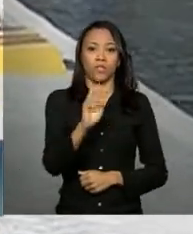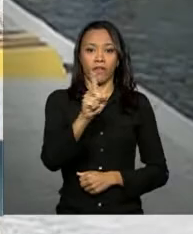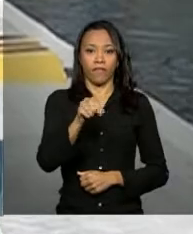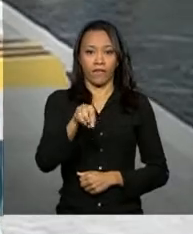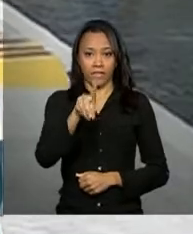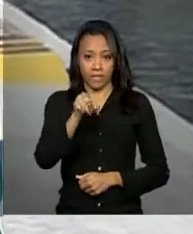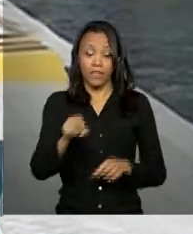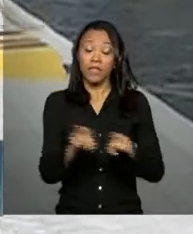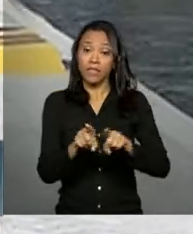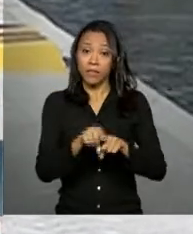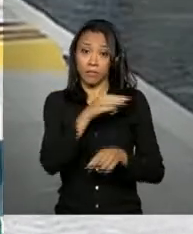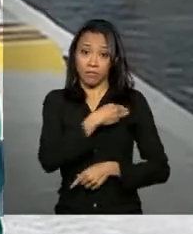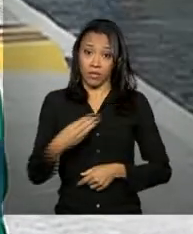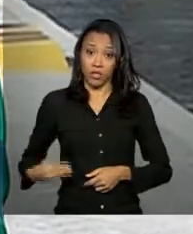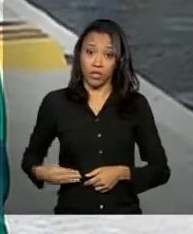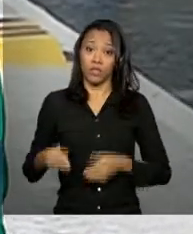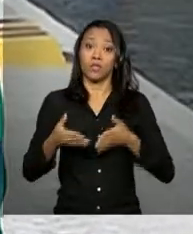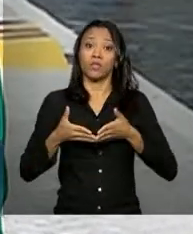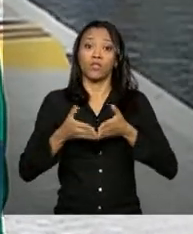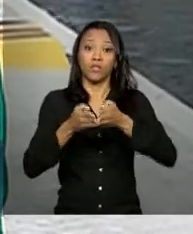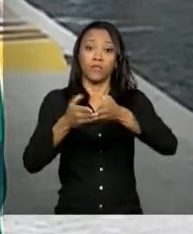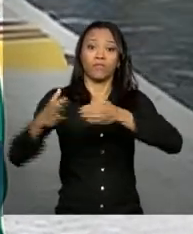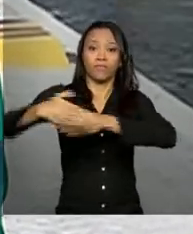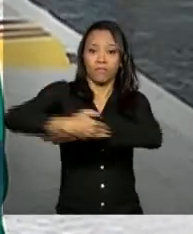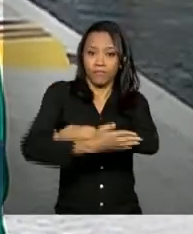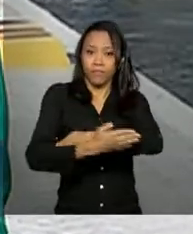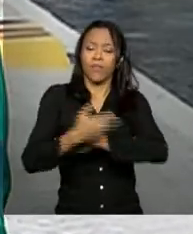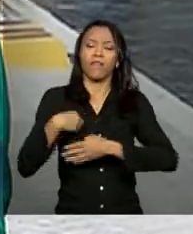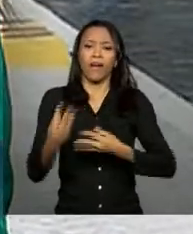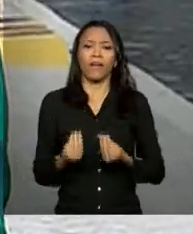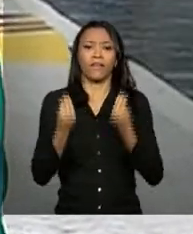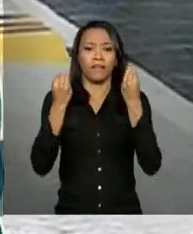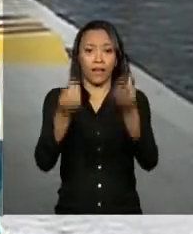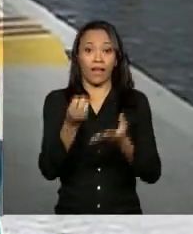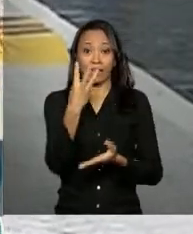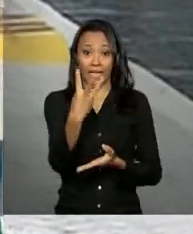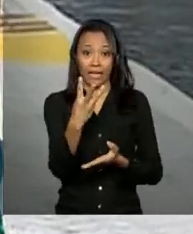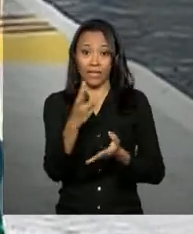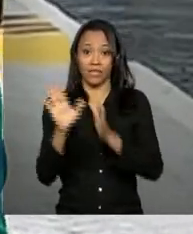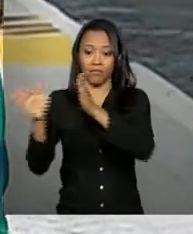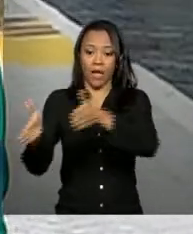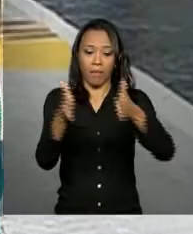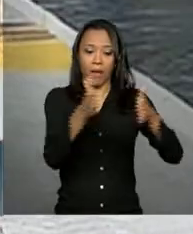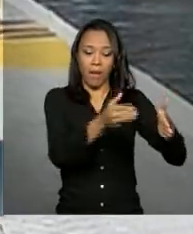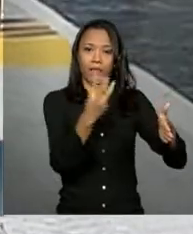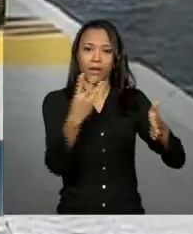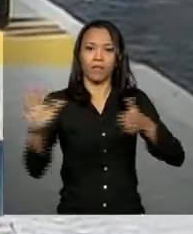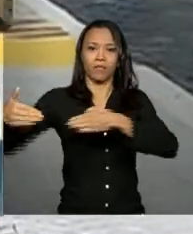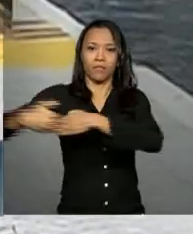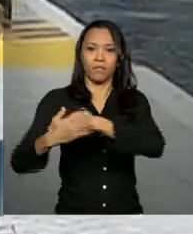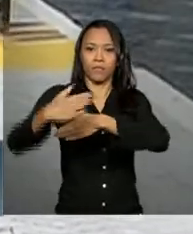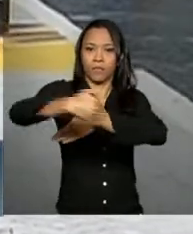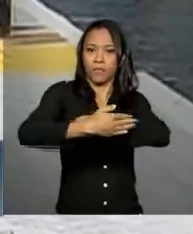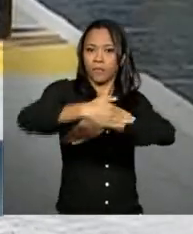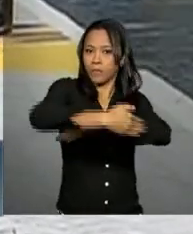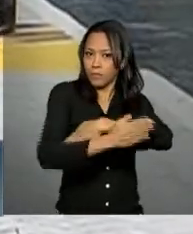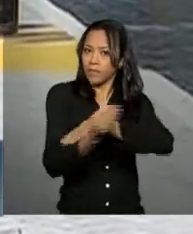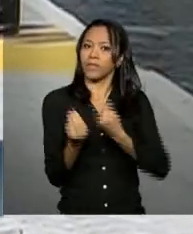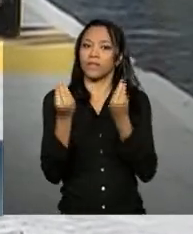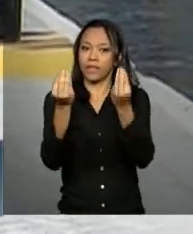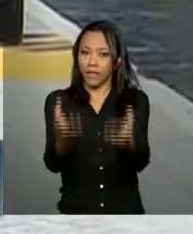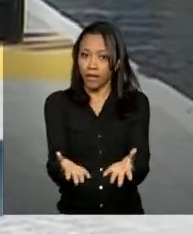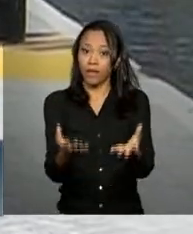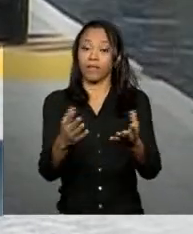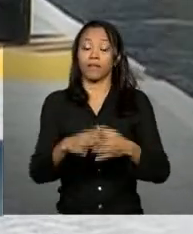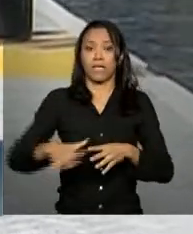de portos eles vão participar da entrega de três terminais de cargas aqui no porto do Rio de Janeiro no cais do Caju um dos três caras que fazem